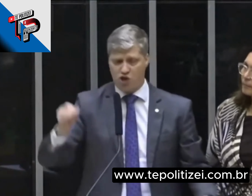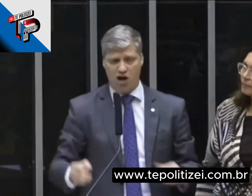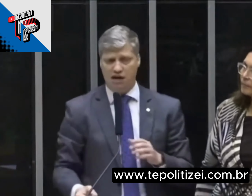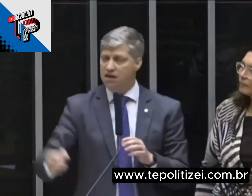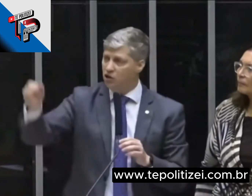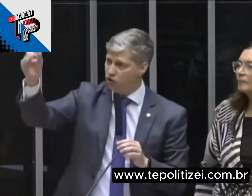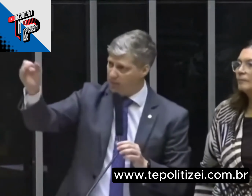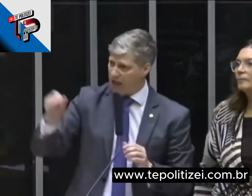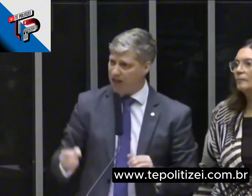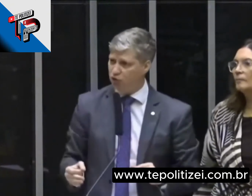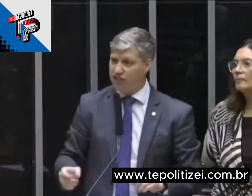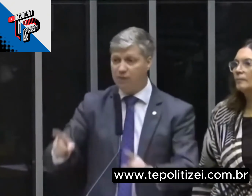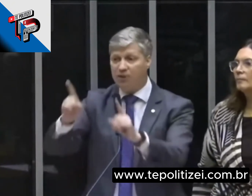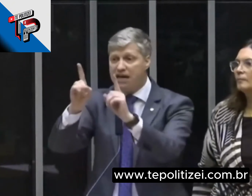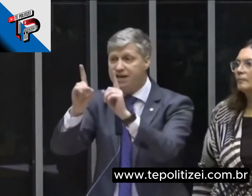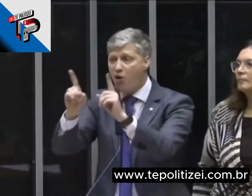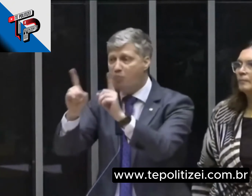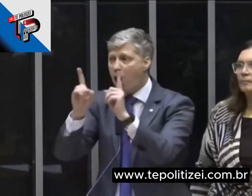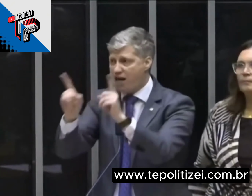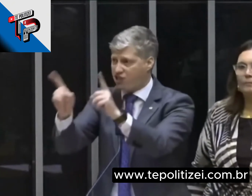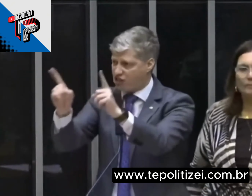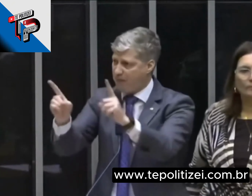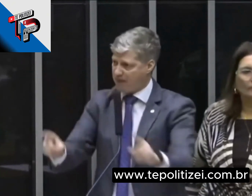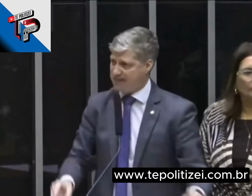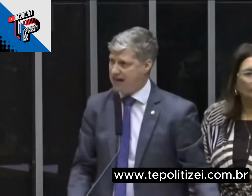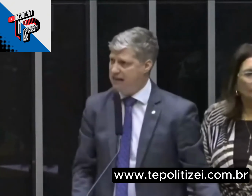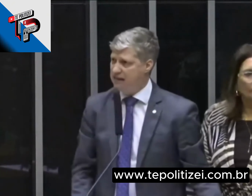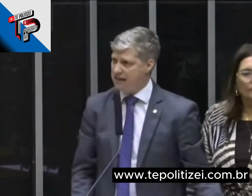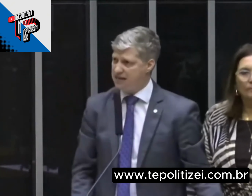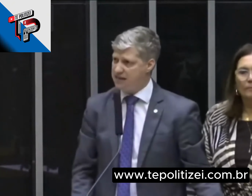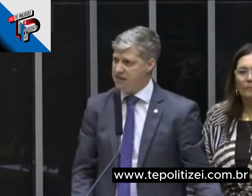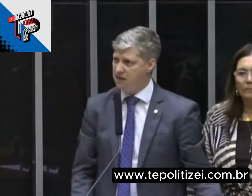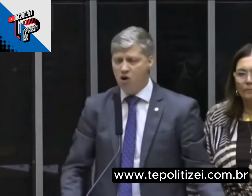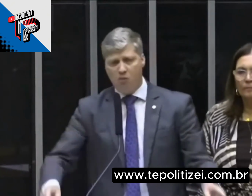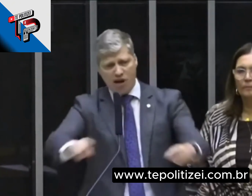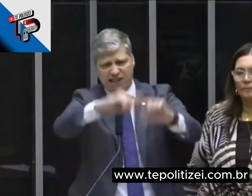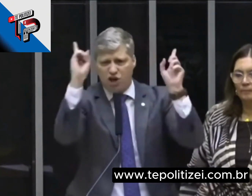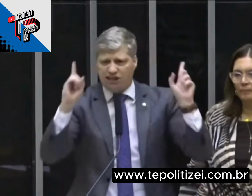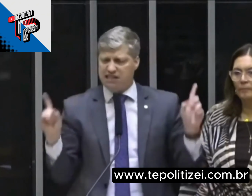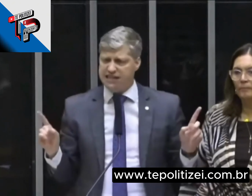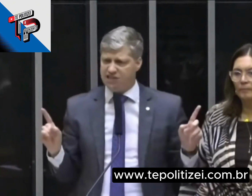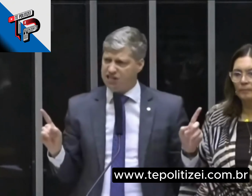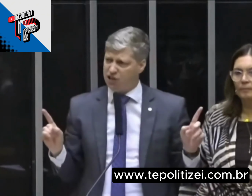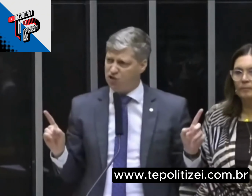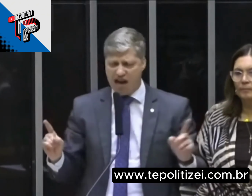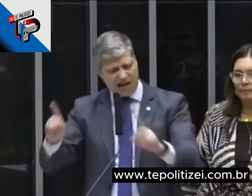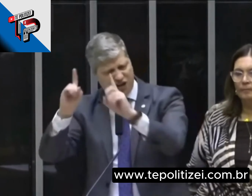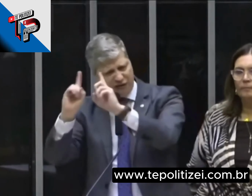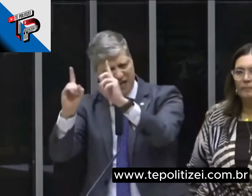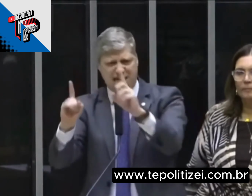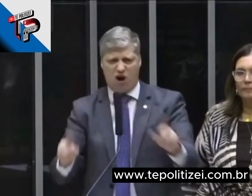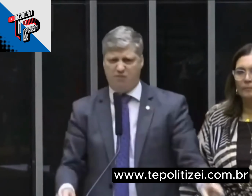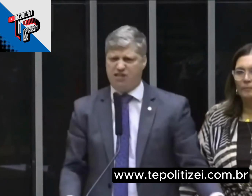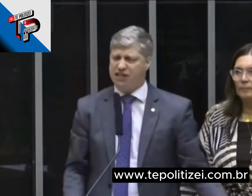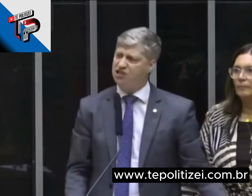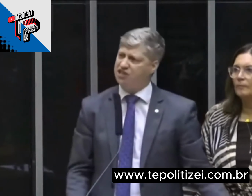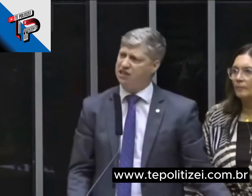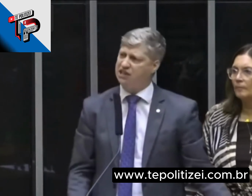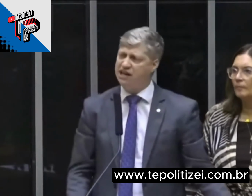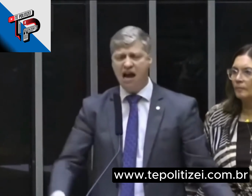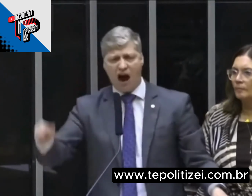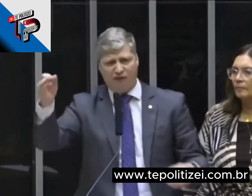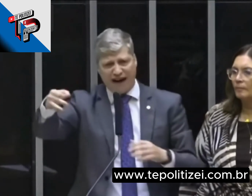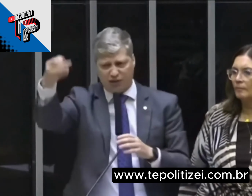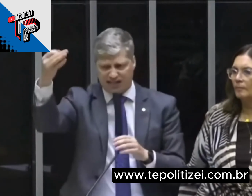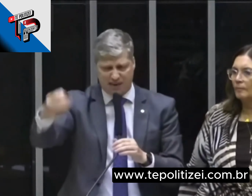a pessoa do deputado Arthur Lira, porque ele não pode deixar passar dessa linha. Muitas outras linhas já se cruzaram e já fiz enormes críticas